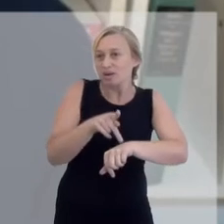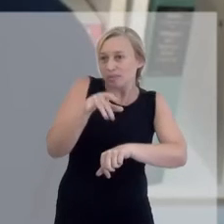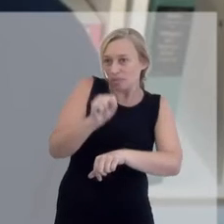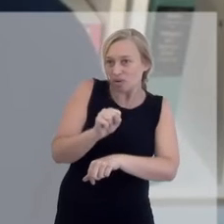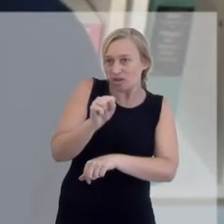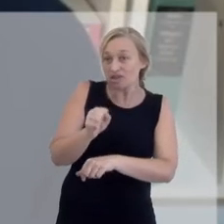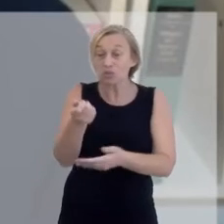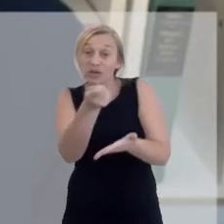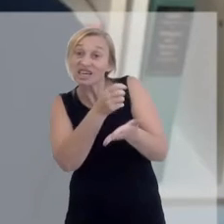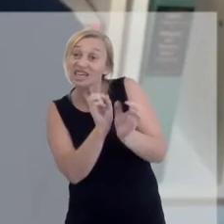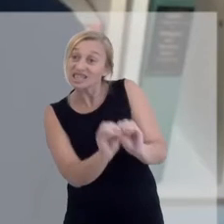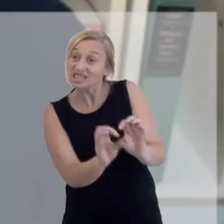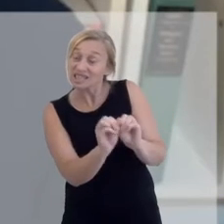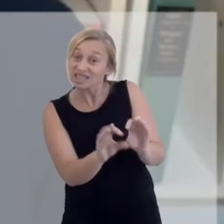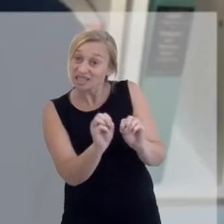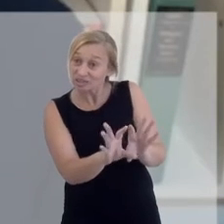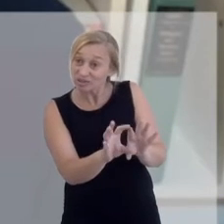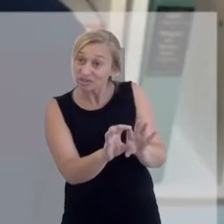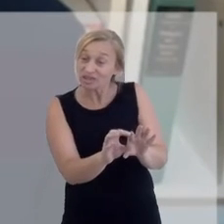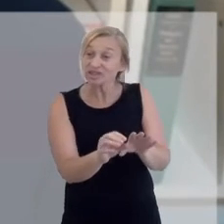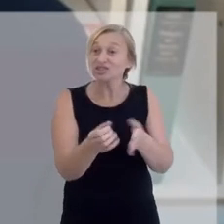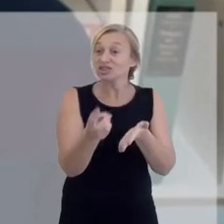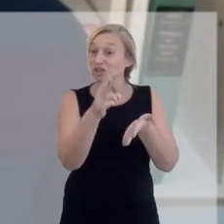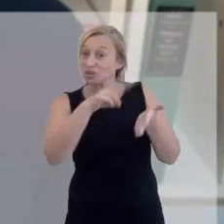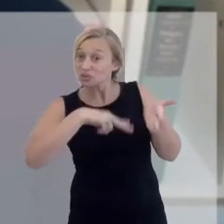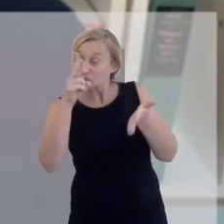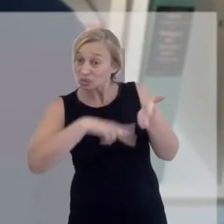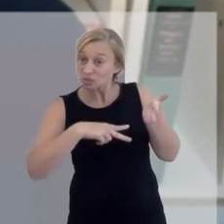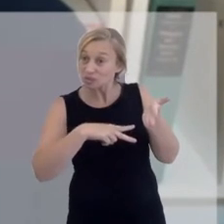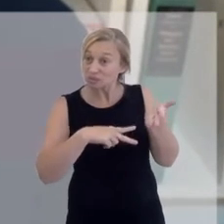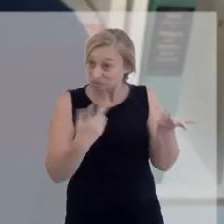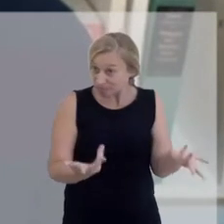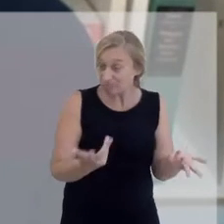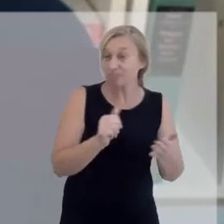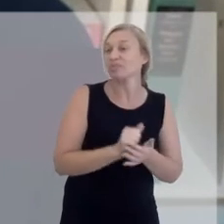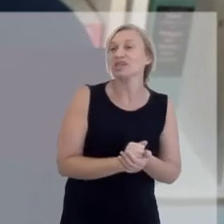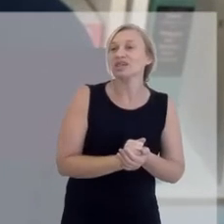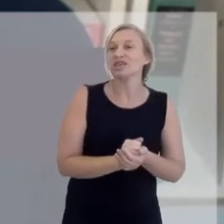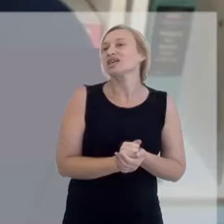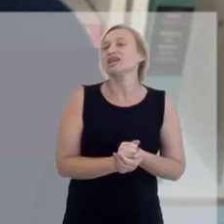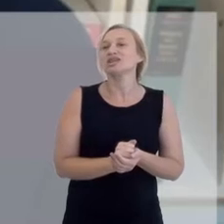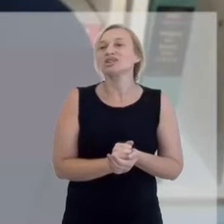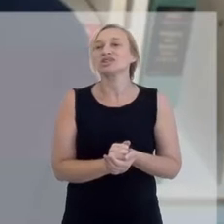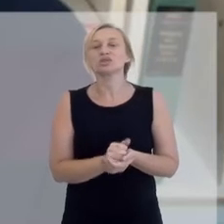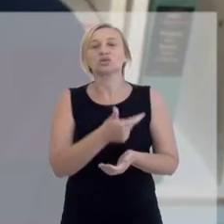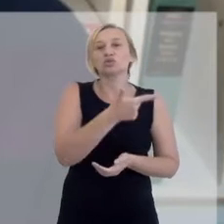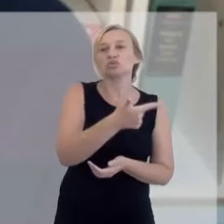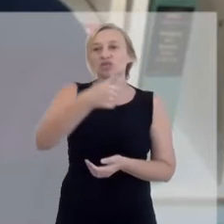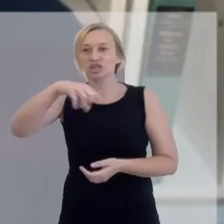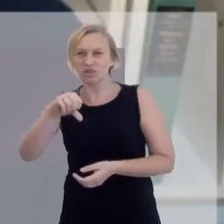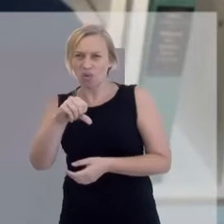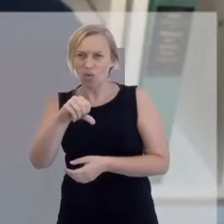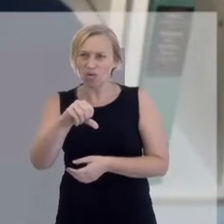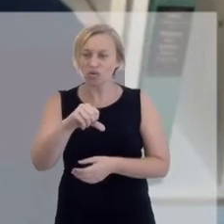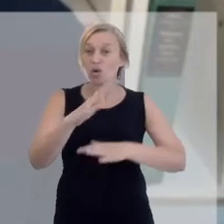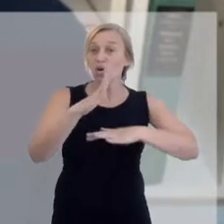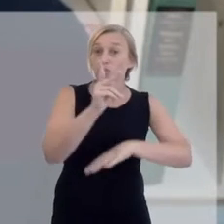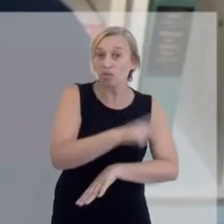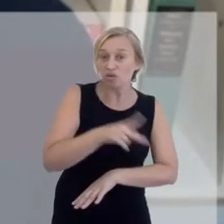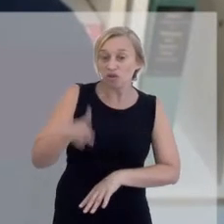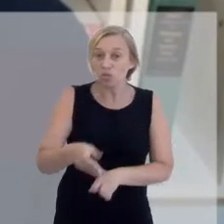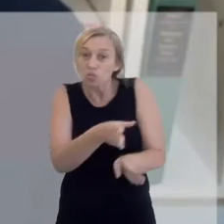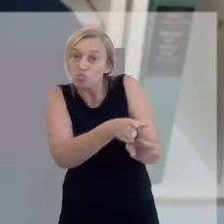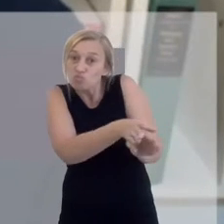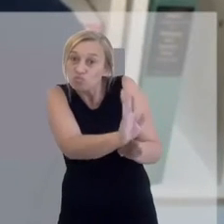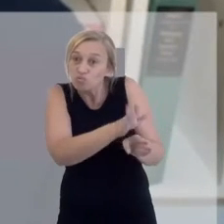Lato Sensu em Ensino de Leitura e Produção Textual. Laureada com o Prêmio Condedine 2019 na categoria